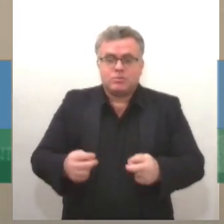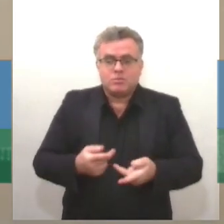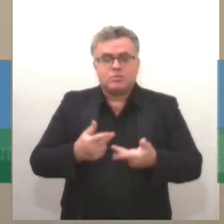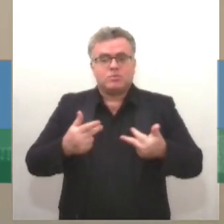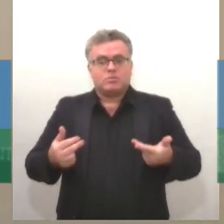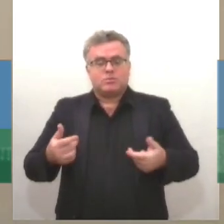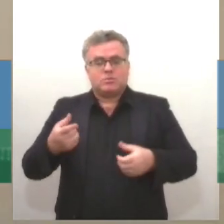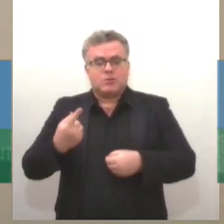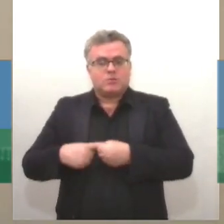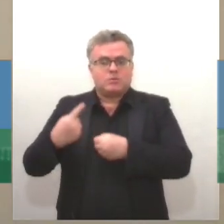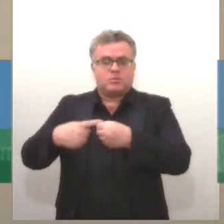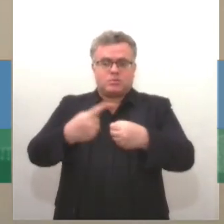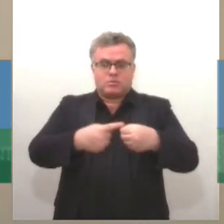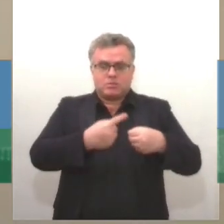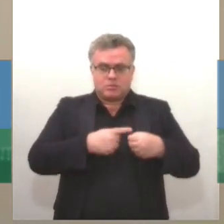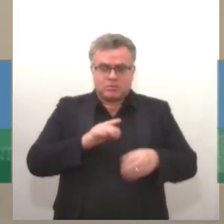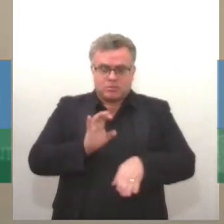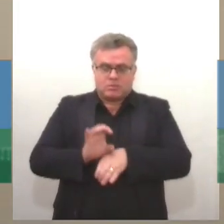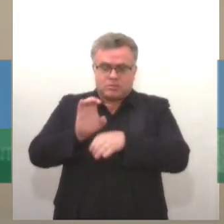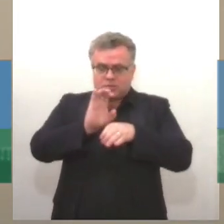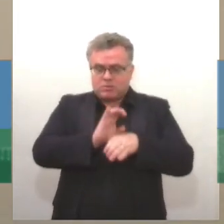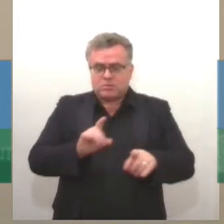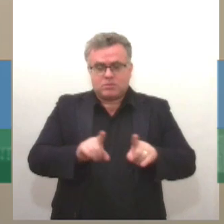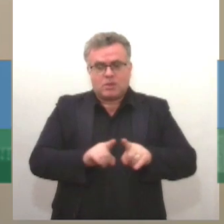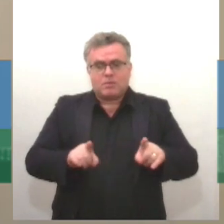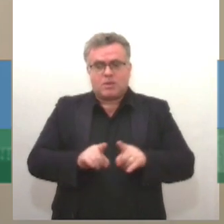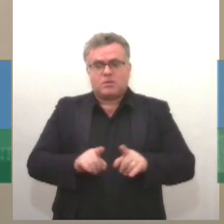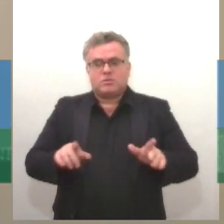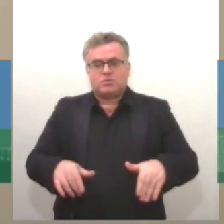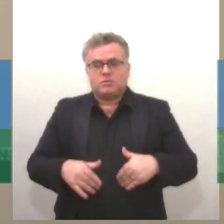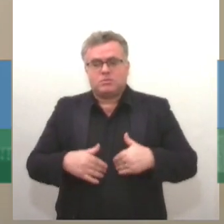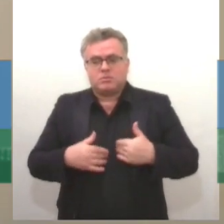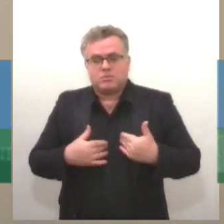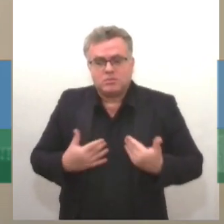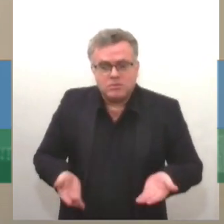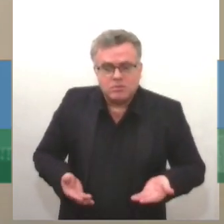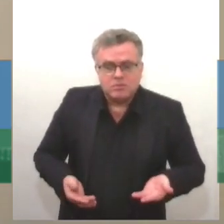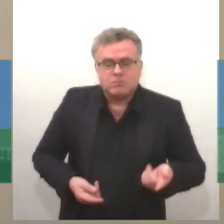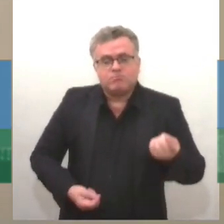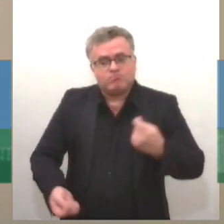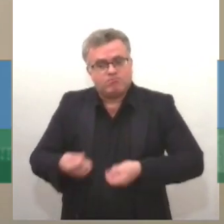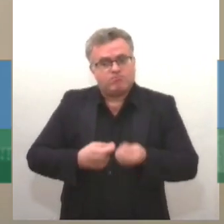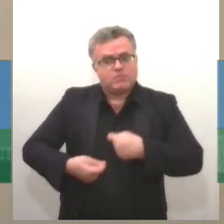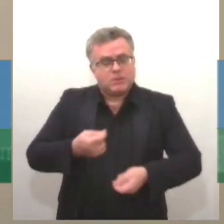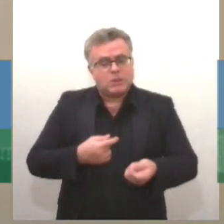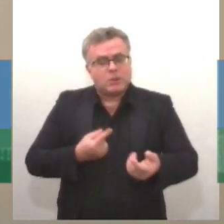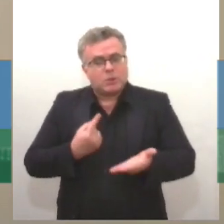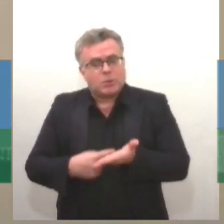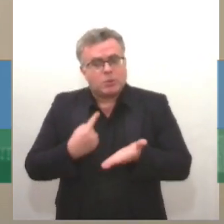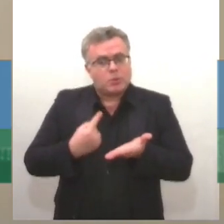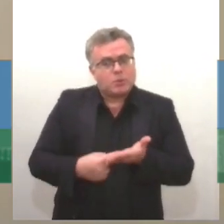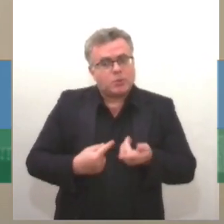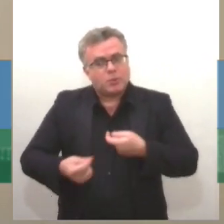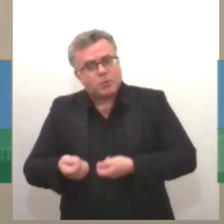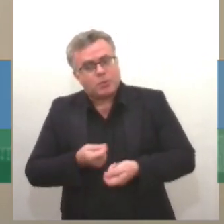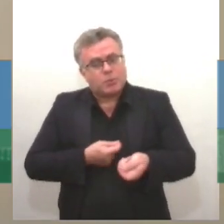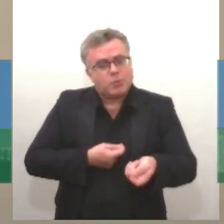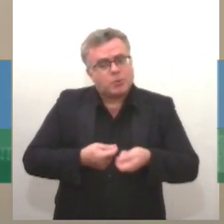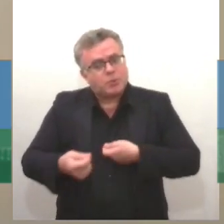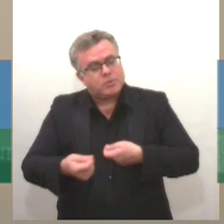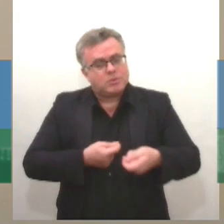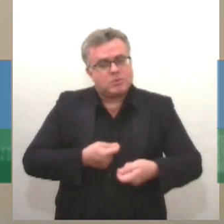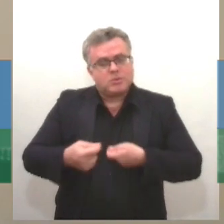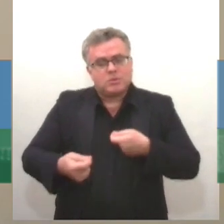dos estados também. Então, há diversas renegociações que são feitas, noticiadas aí pelos